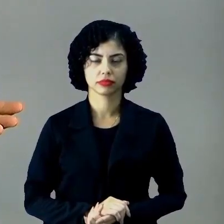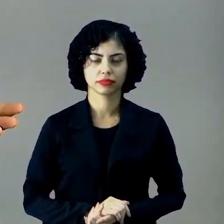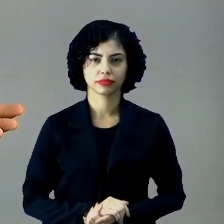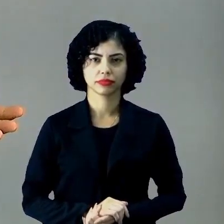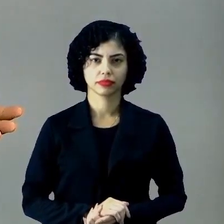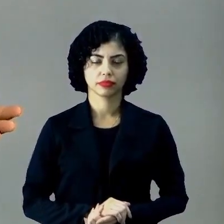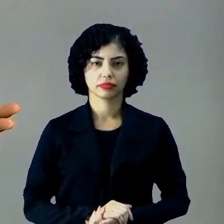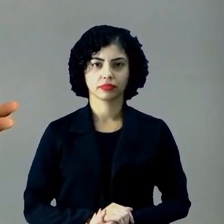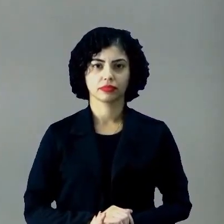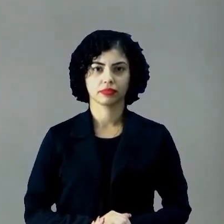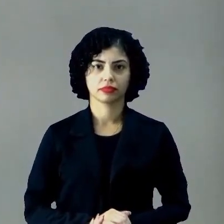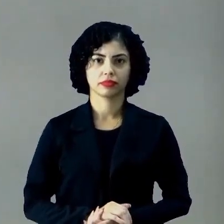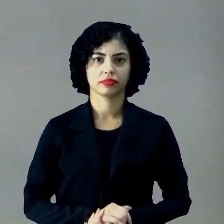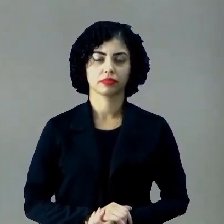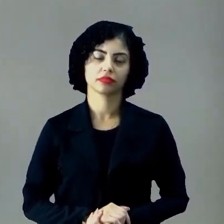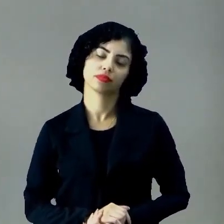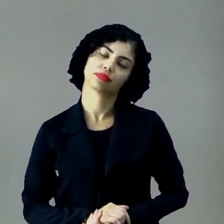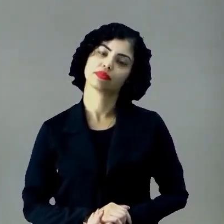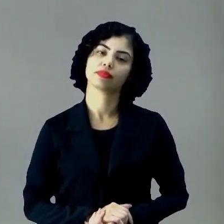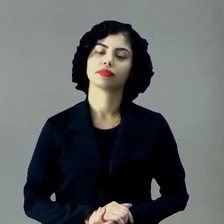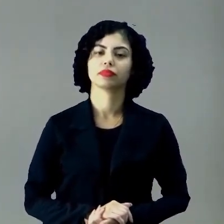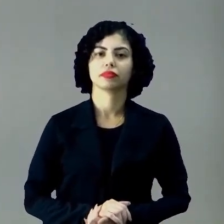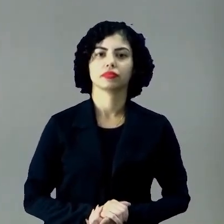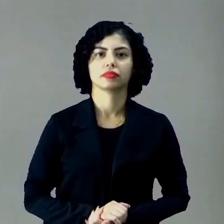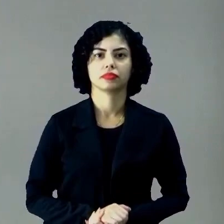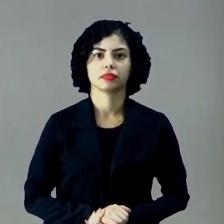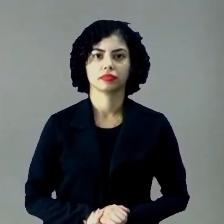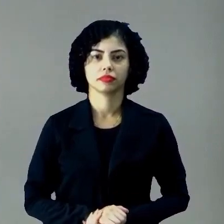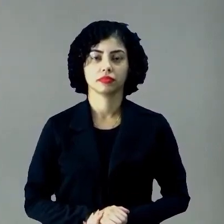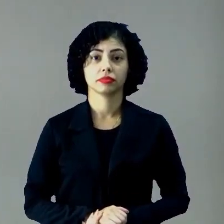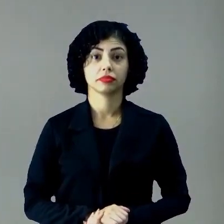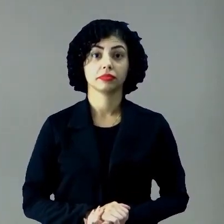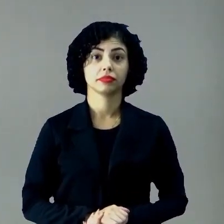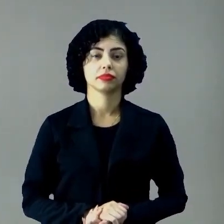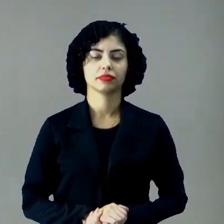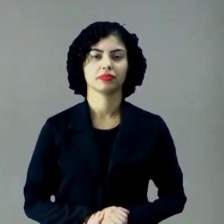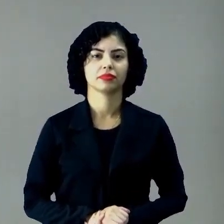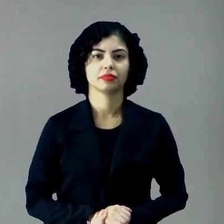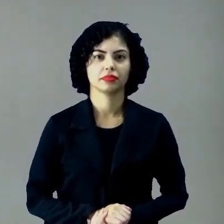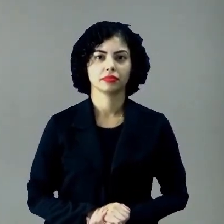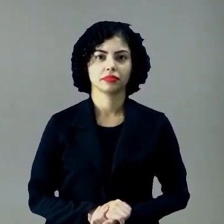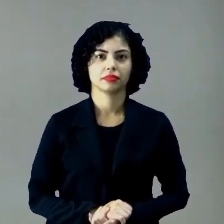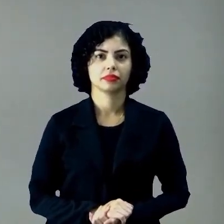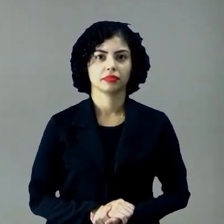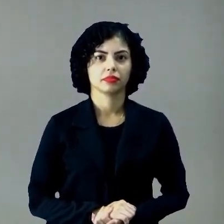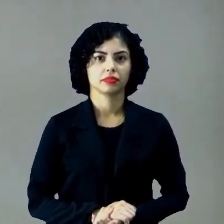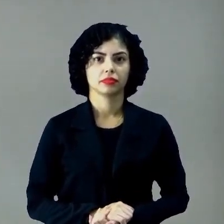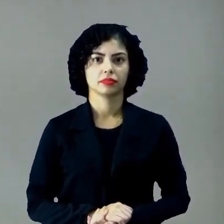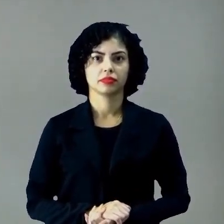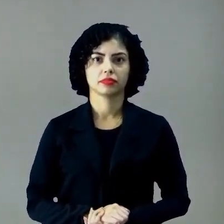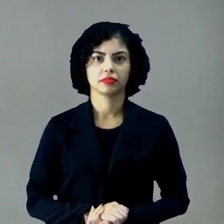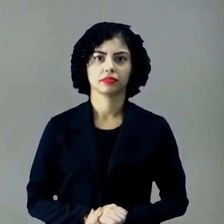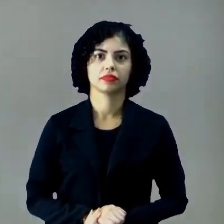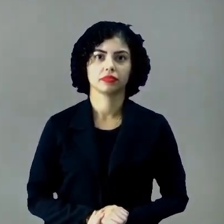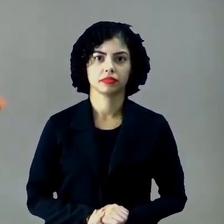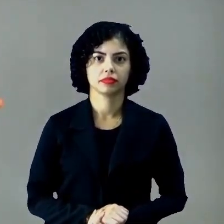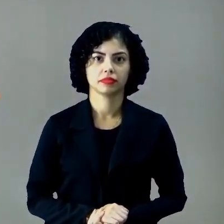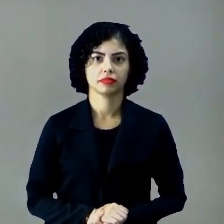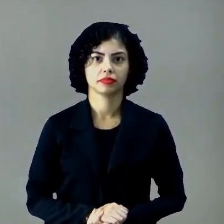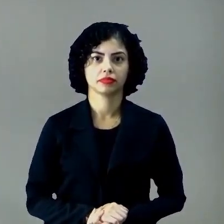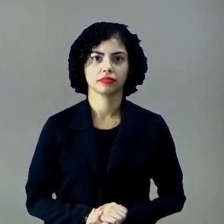Olá Chico reticicas retalhos Amazonas classe de espanhol eu sou Daniel